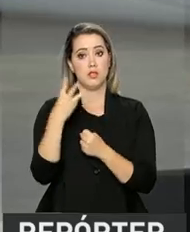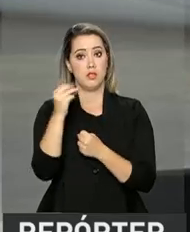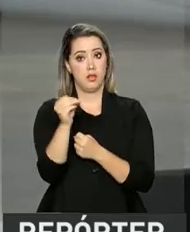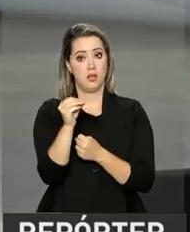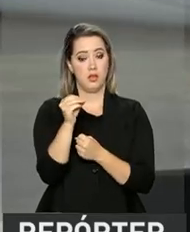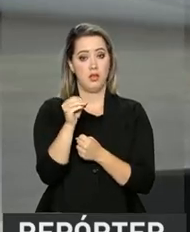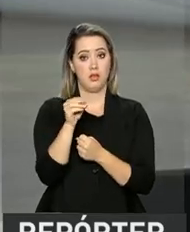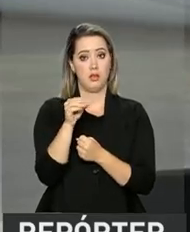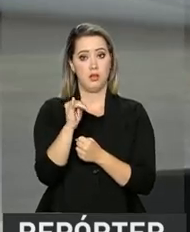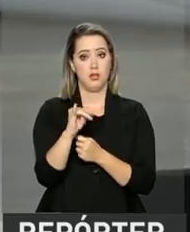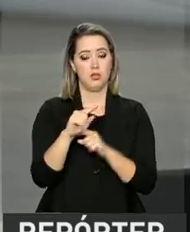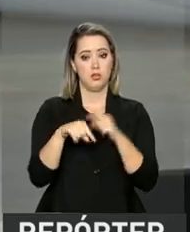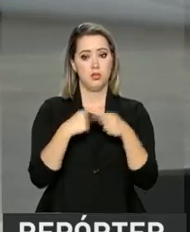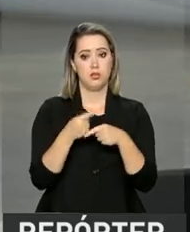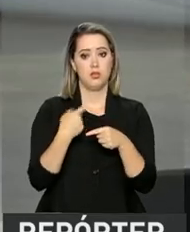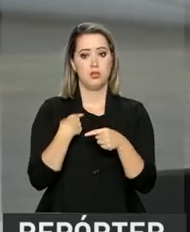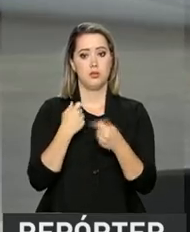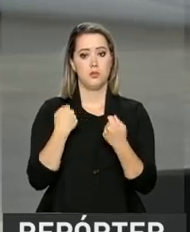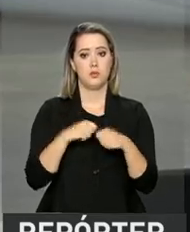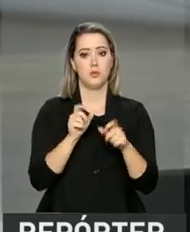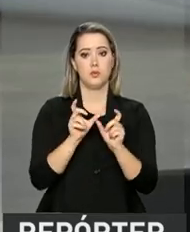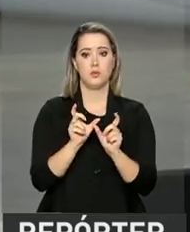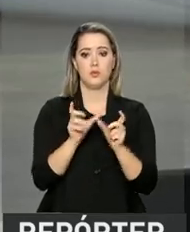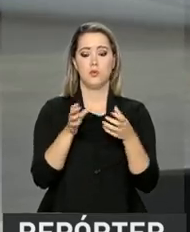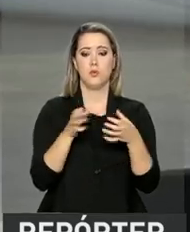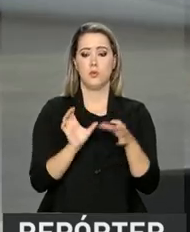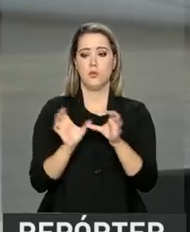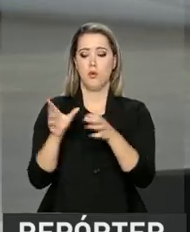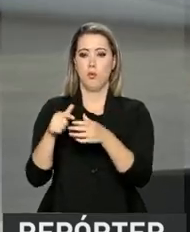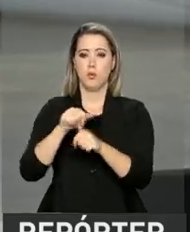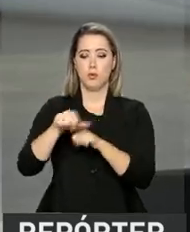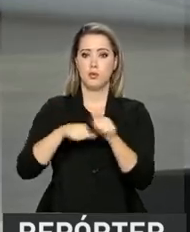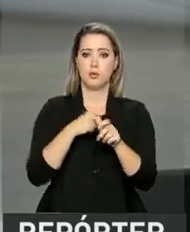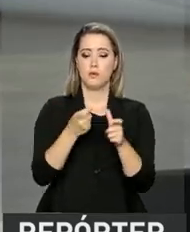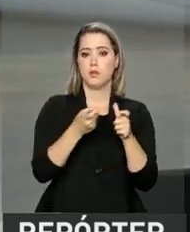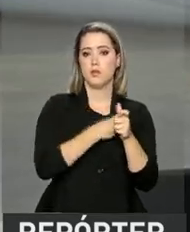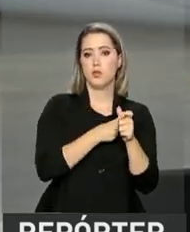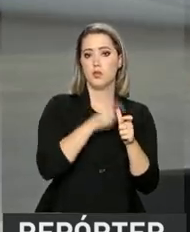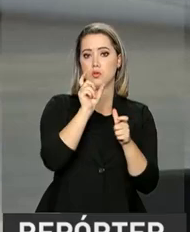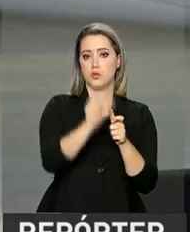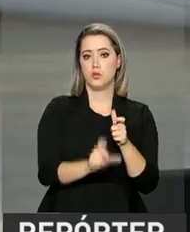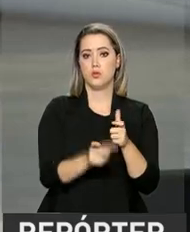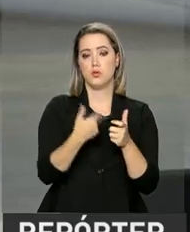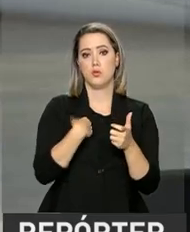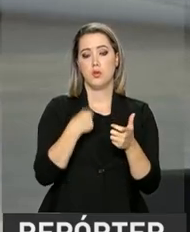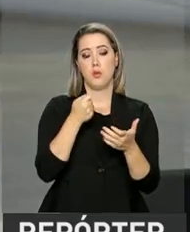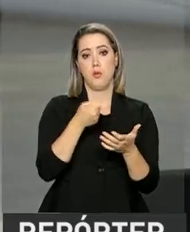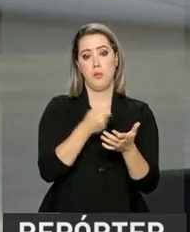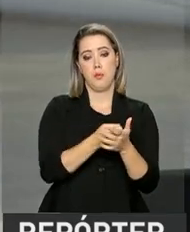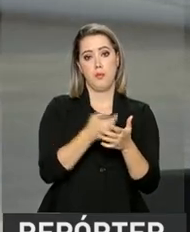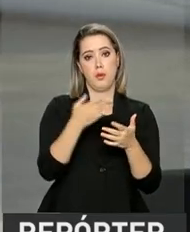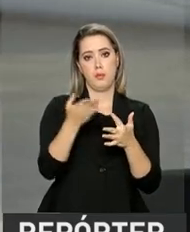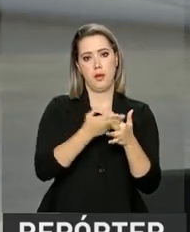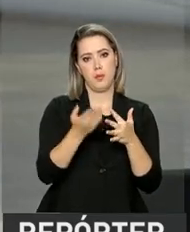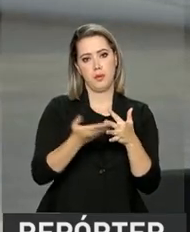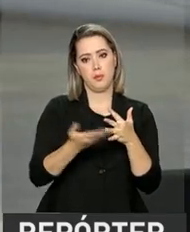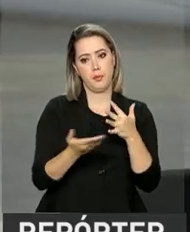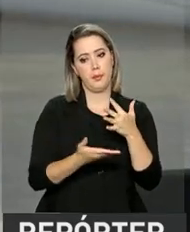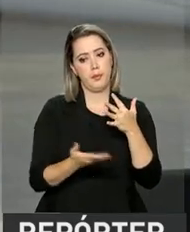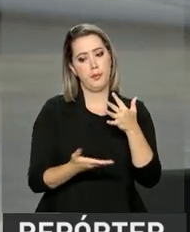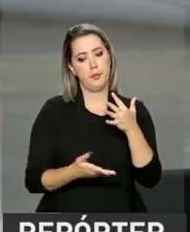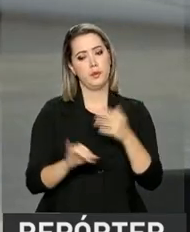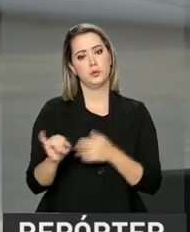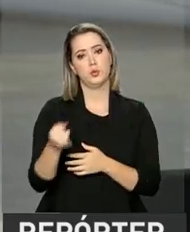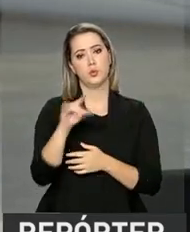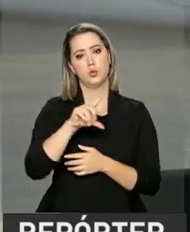período, as instituições financeiras são obrigadas a transferir a dívida do consumidor para o crédito parcelado, que tem taxas